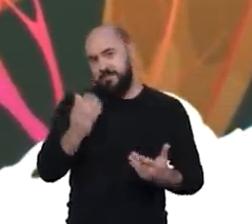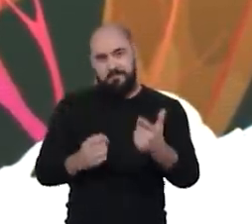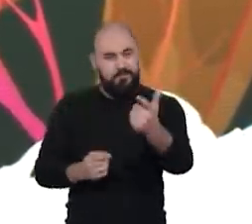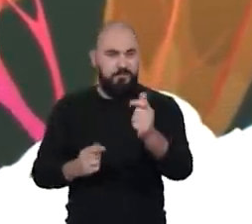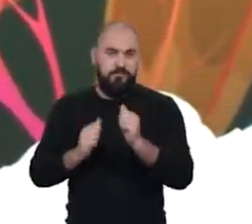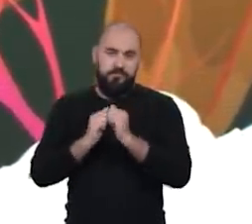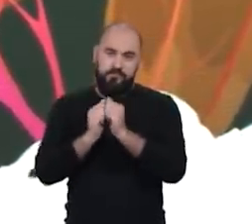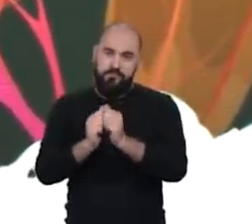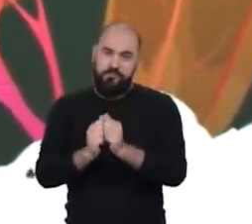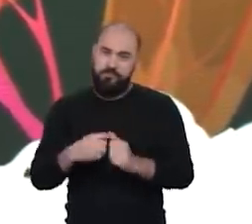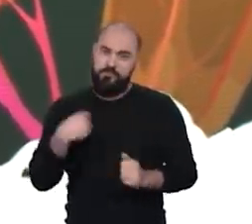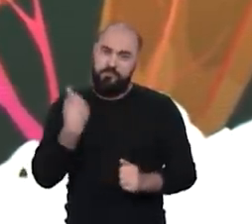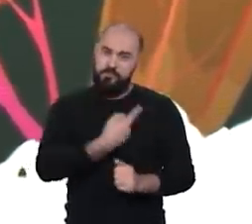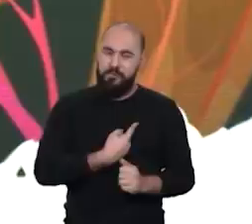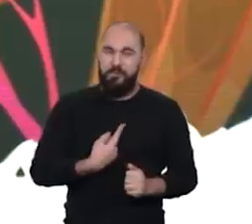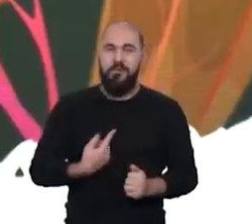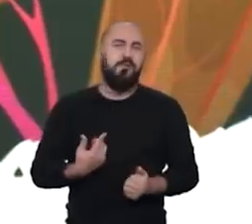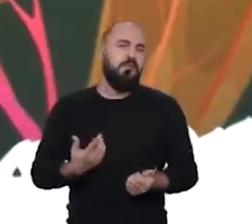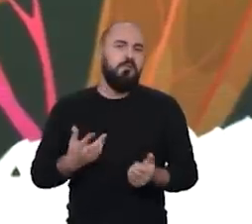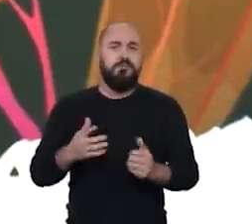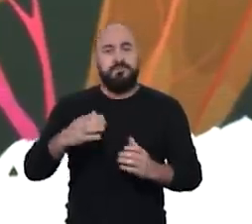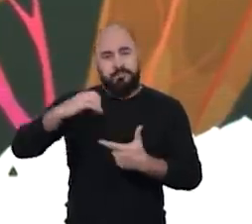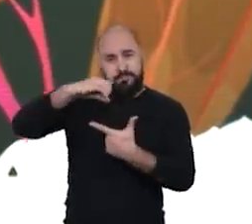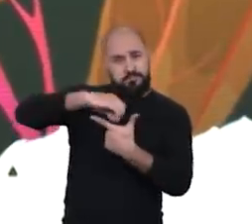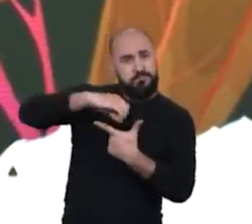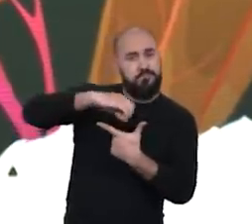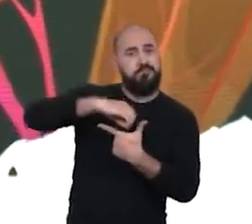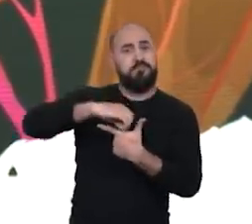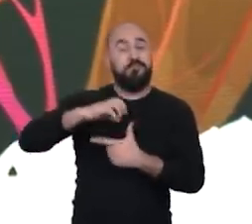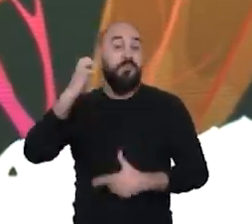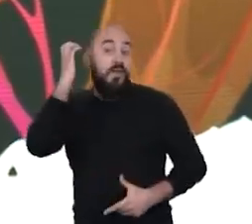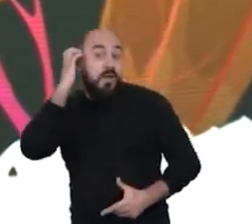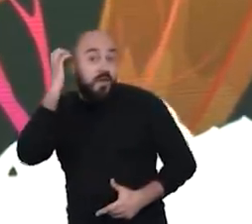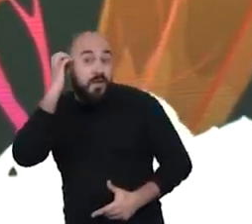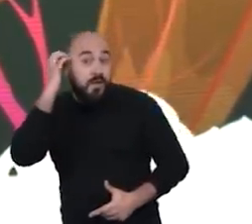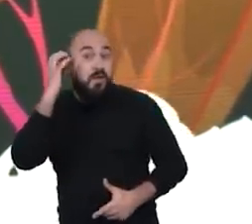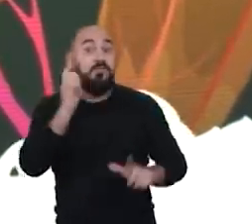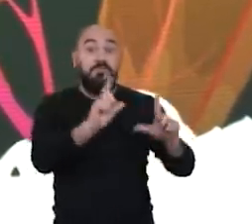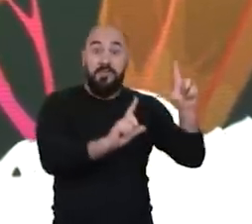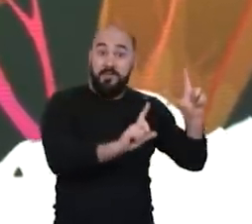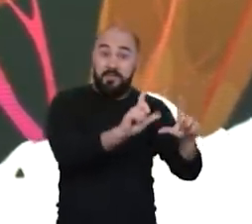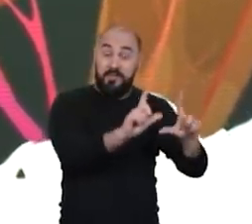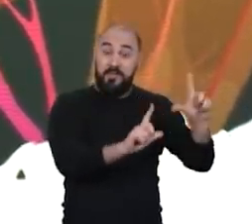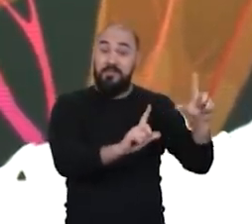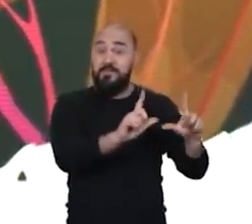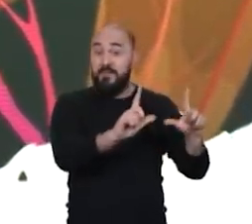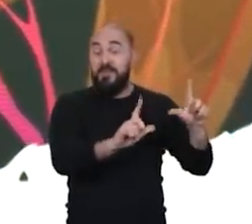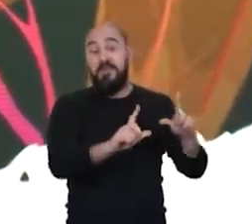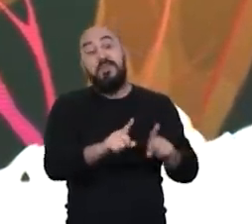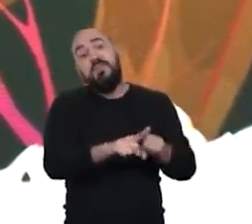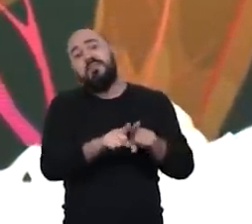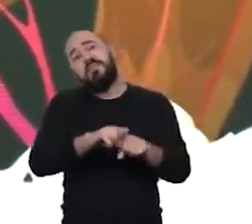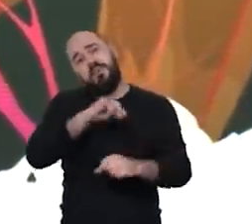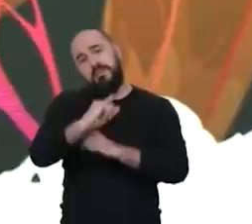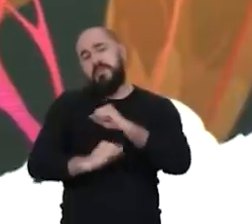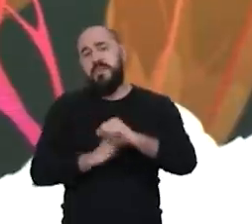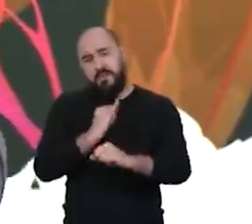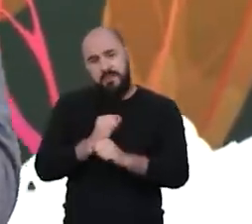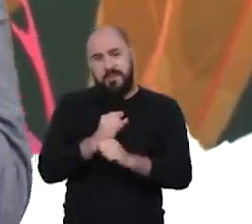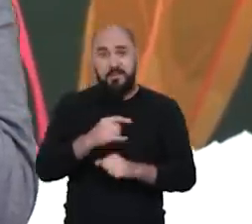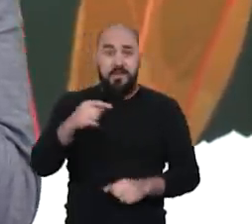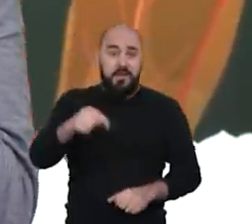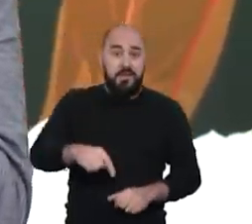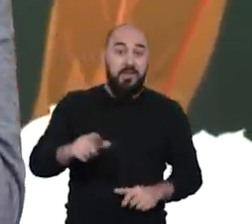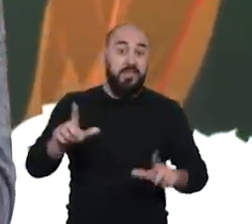na Rede Novo Tempo de Comunicação, na Rede Novo Tempo de Rádios, 18 emissoras espalhadas pelo Brasil, também pela web e aqui também na